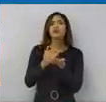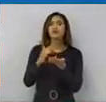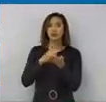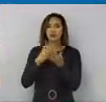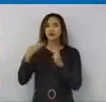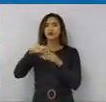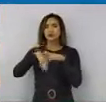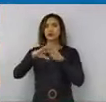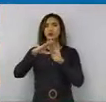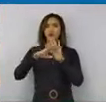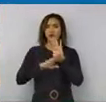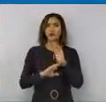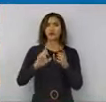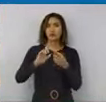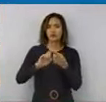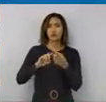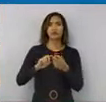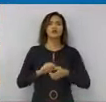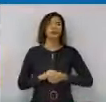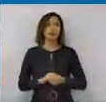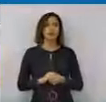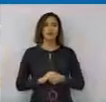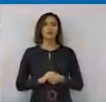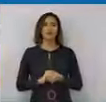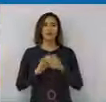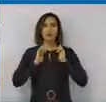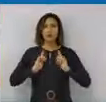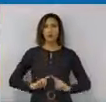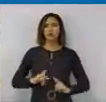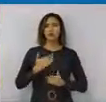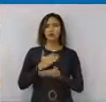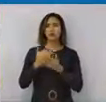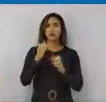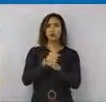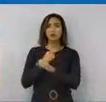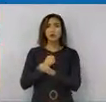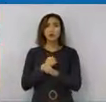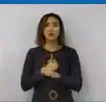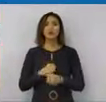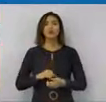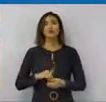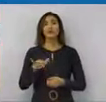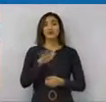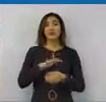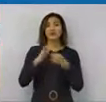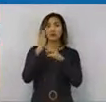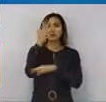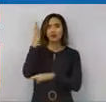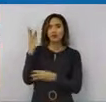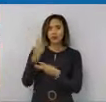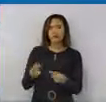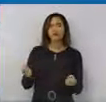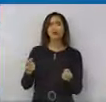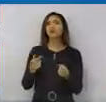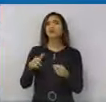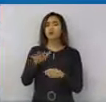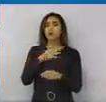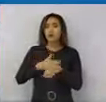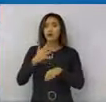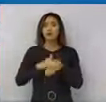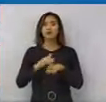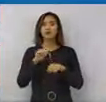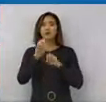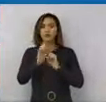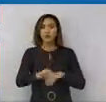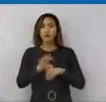no projeto também. O gerenciamento ambiental das obras, a recuperação das áreas degradadas, ações de educação ambiental e